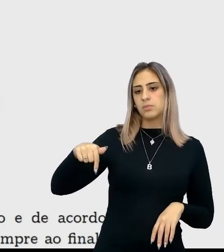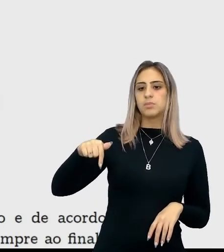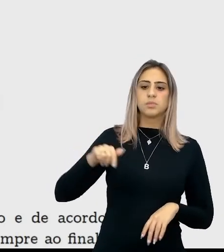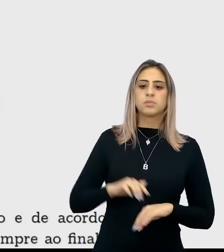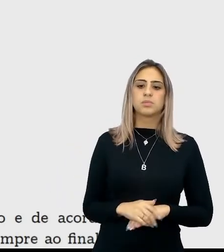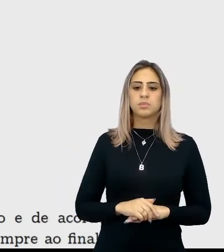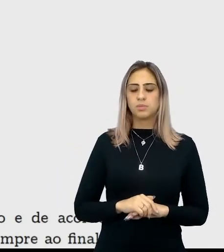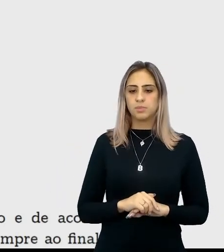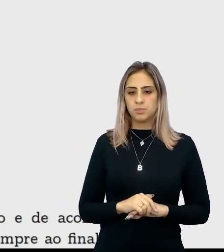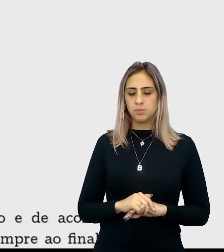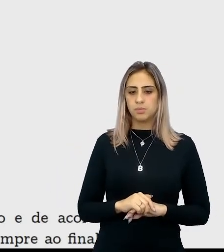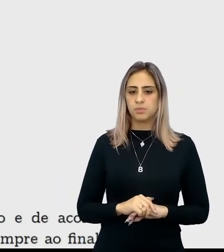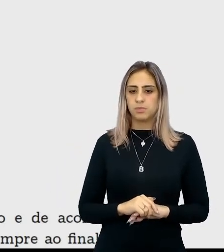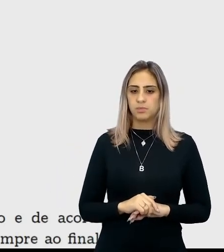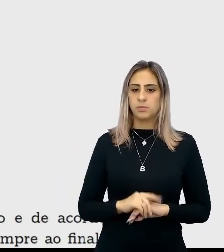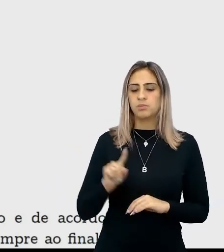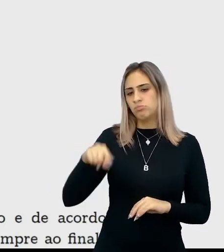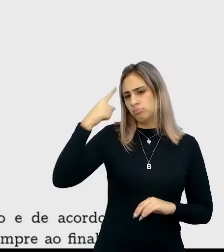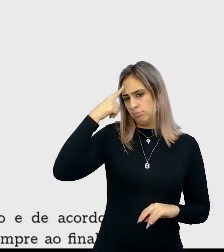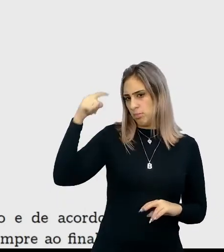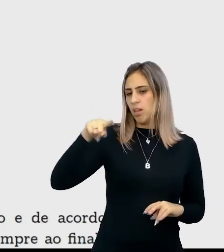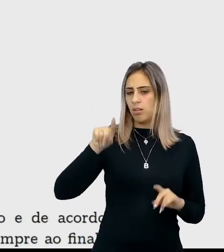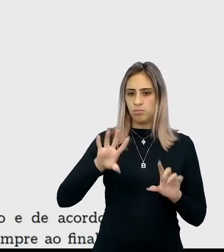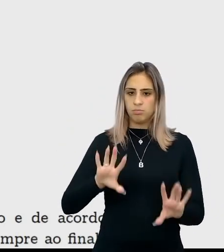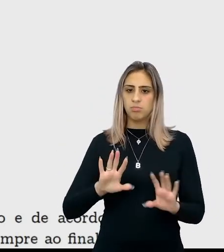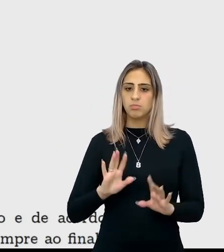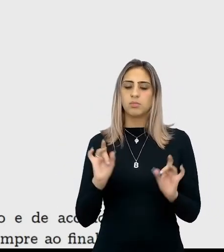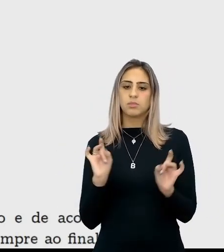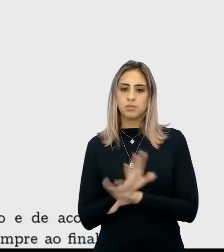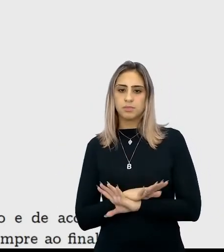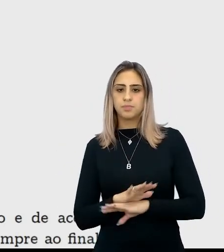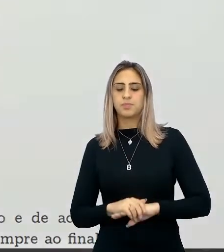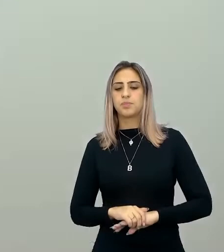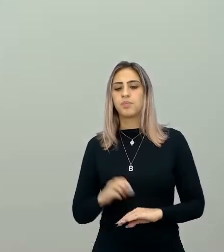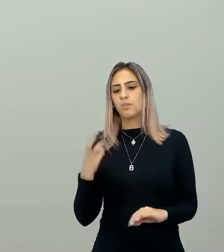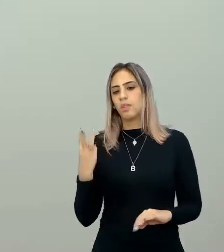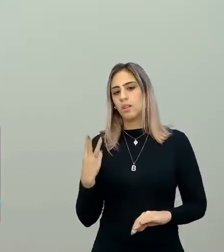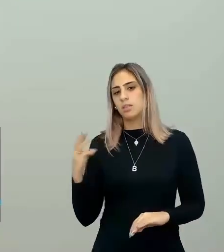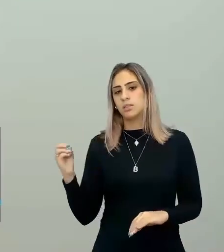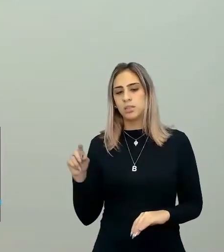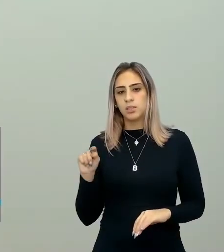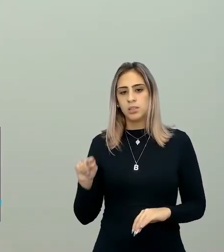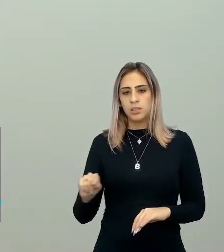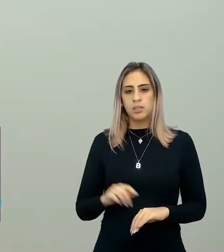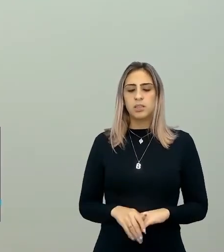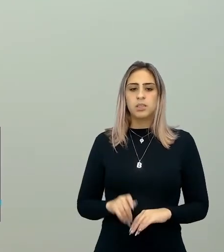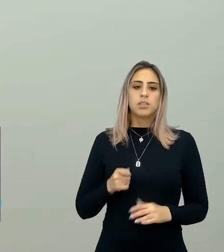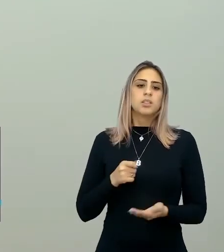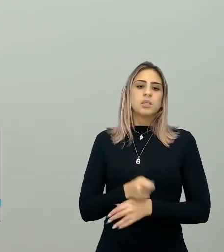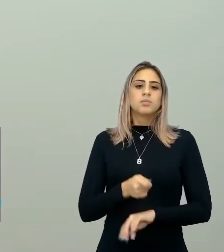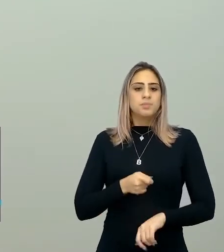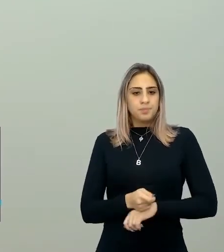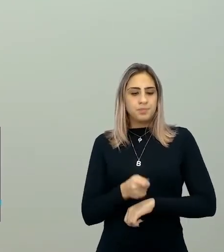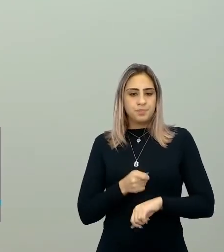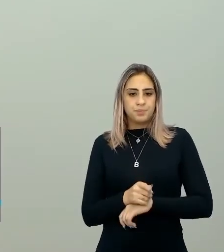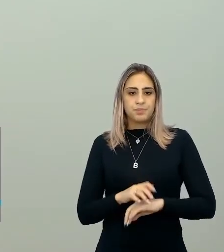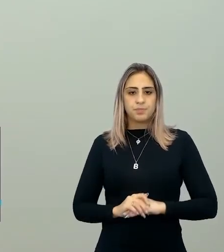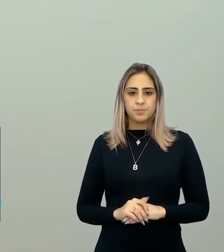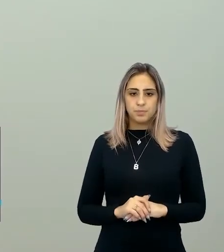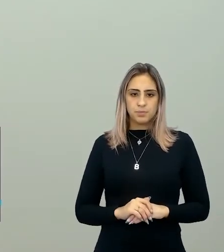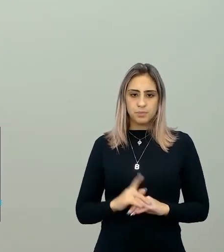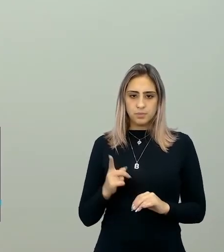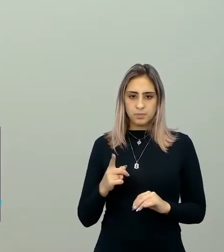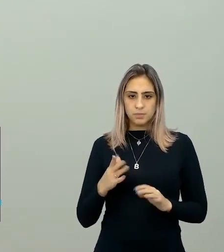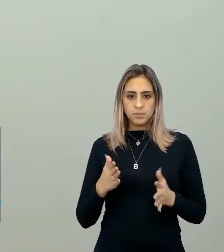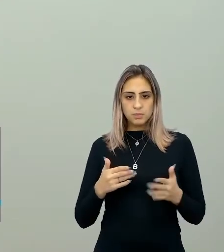364.995,87. Então, a ideia é essa. Então, se a gente pegar 300 mil financiado, a uma